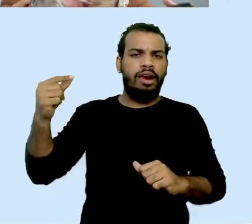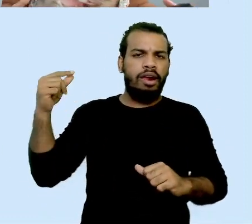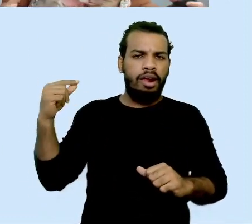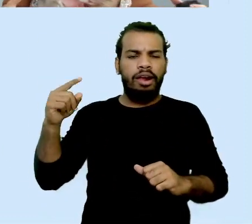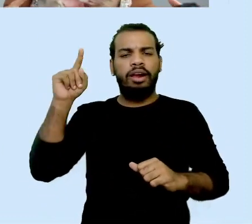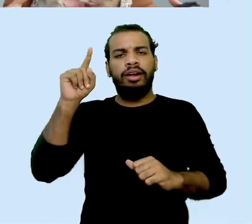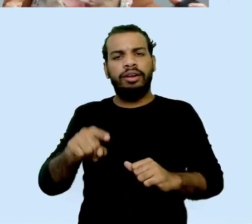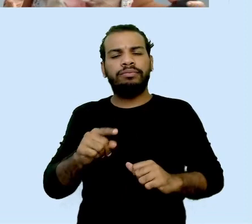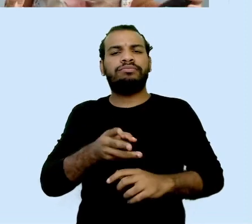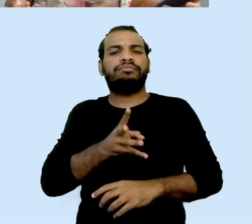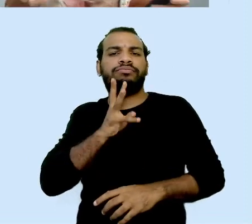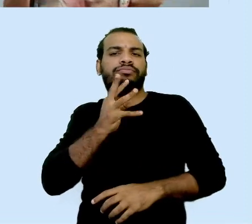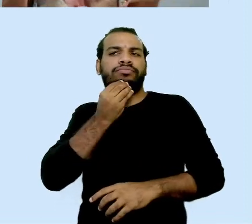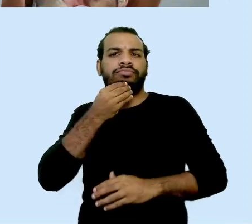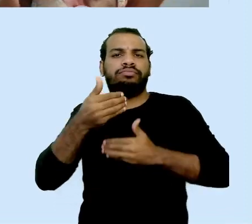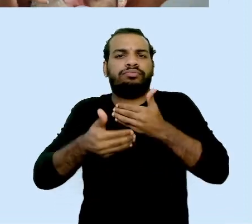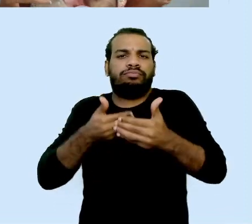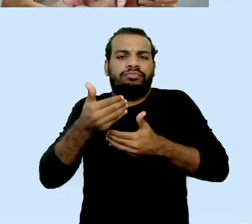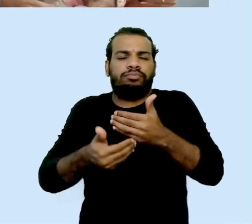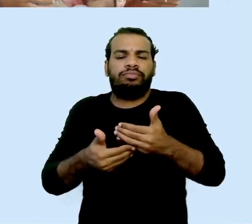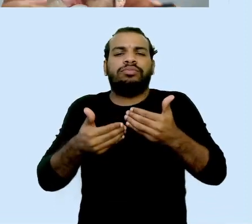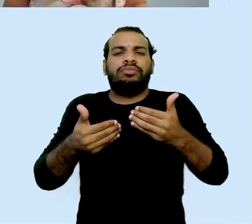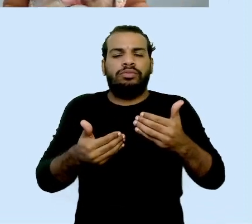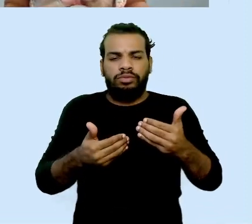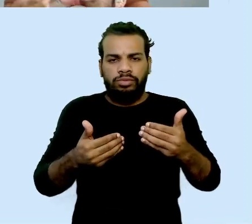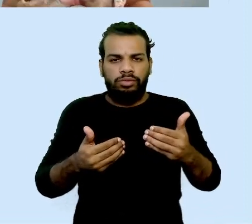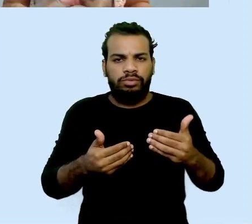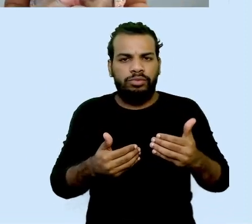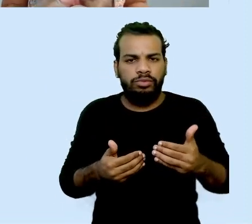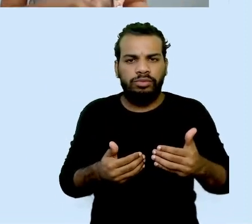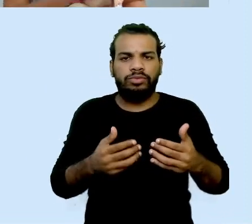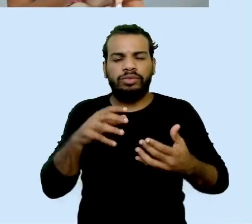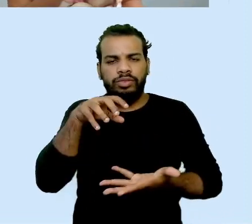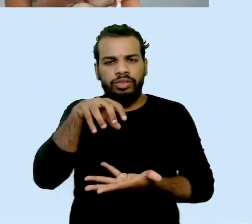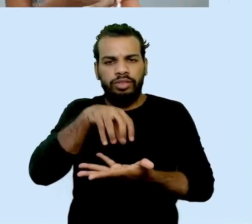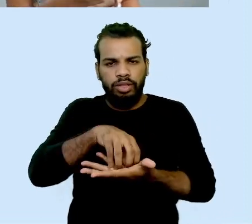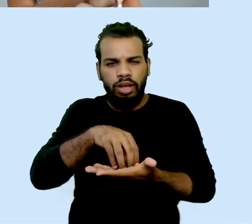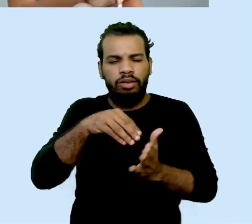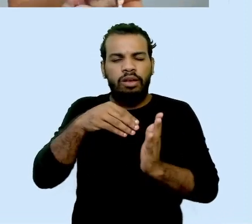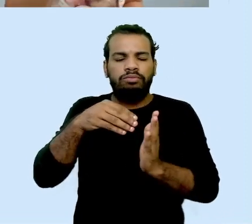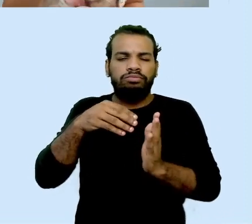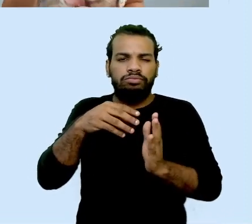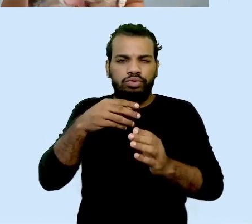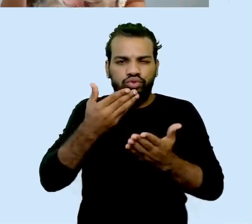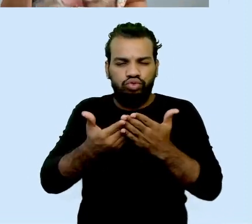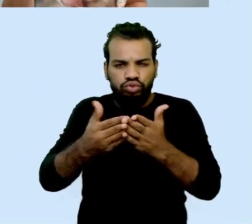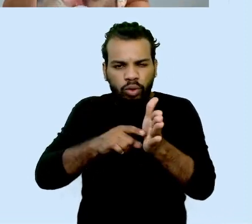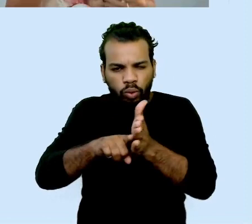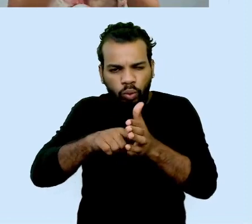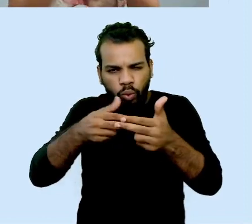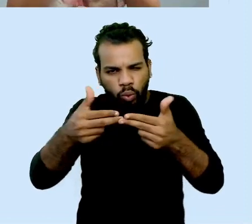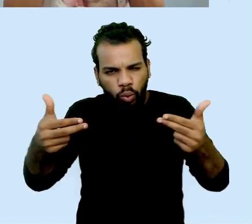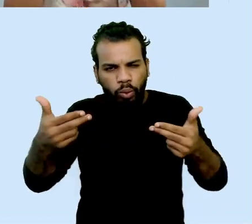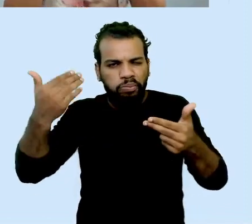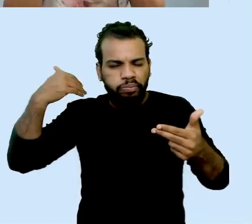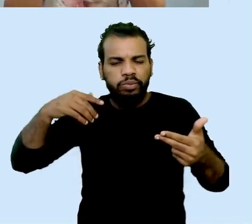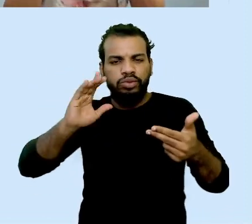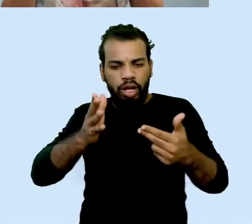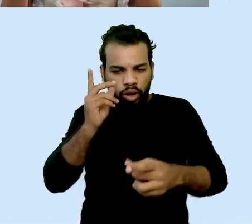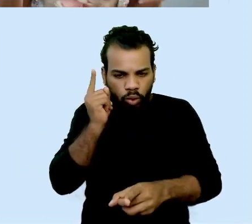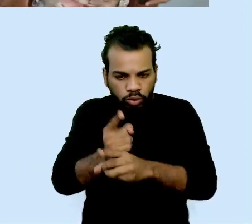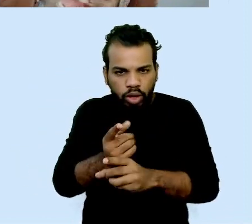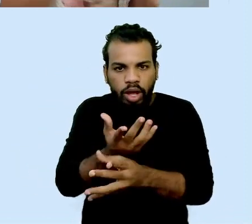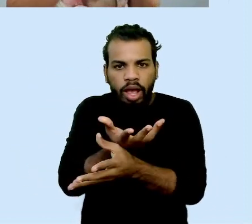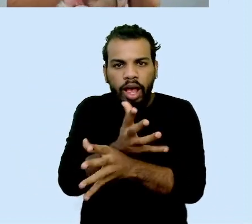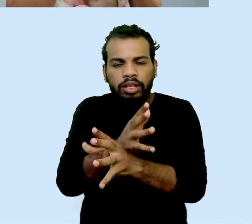de exploração. E aí dentro de alguns sítios arqueológicos já foram encontrados ossos em